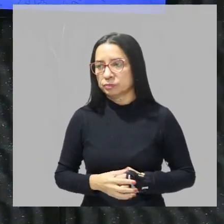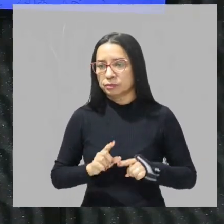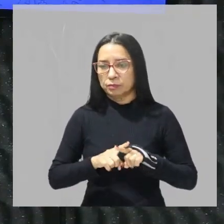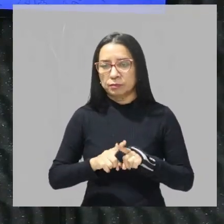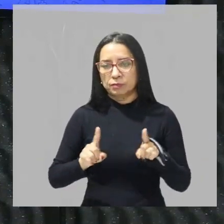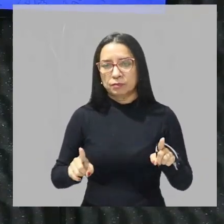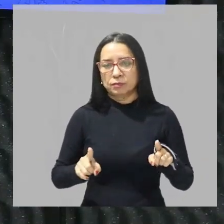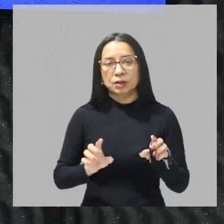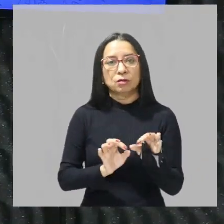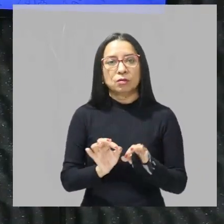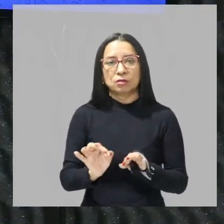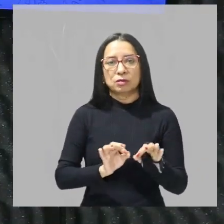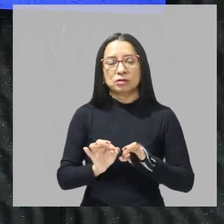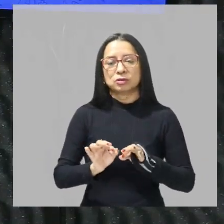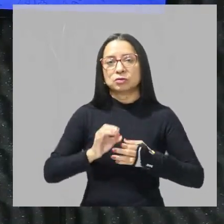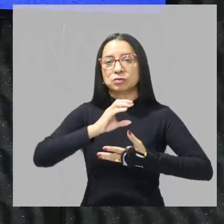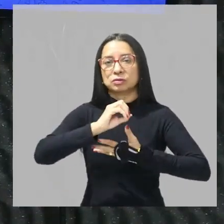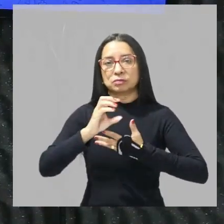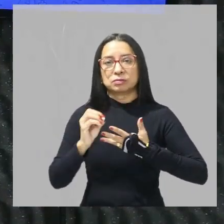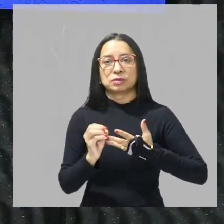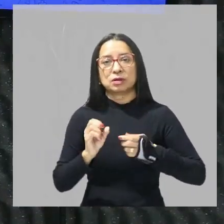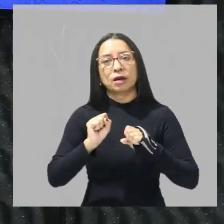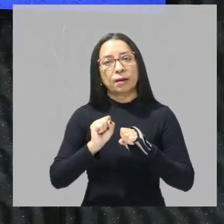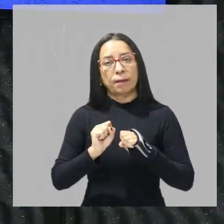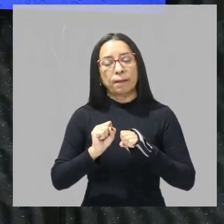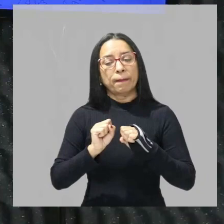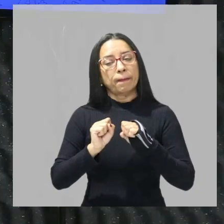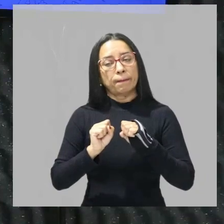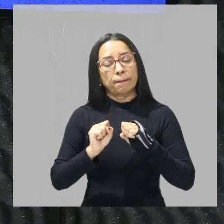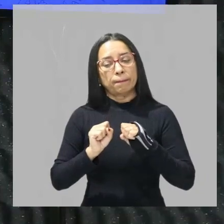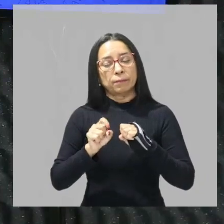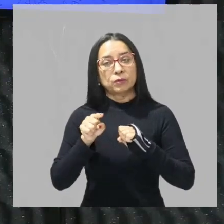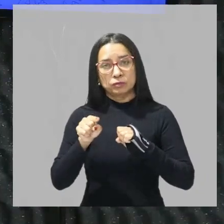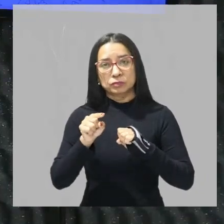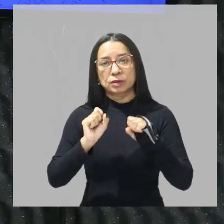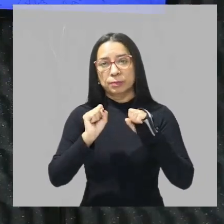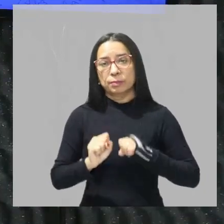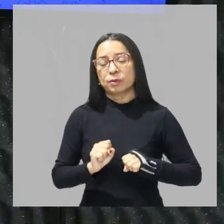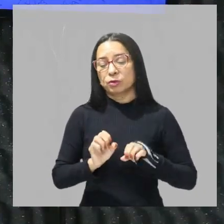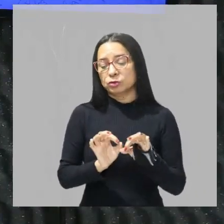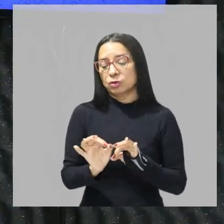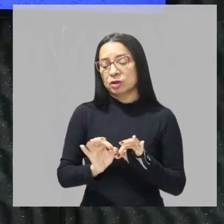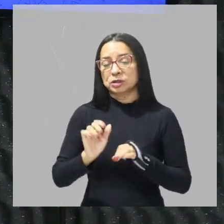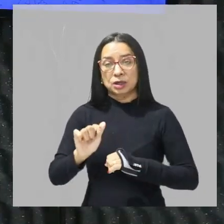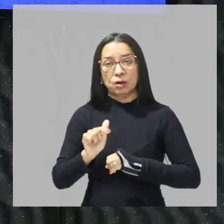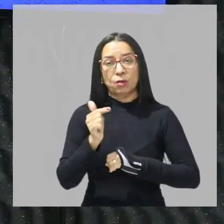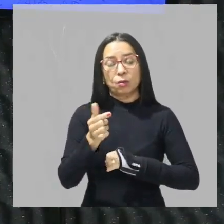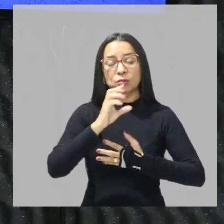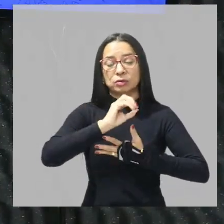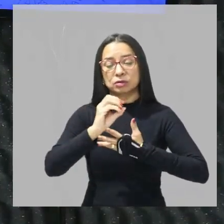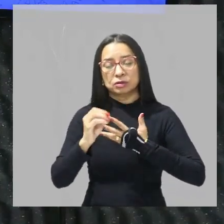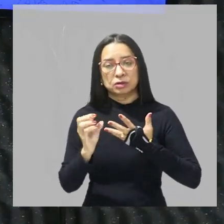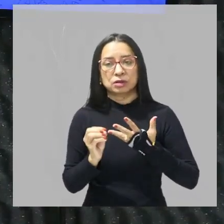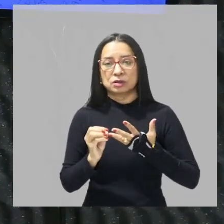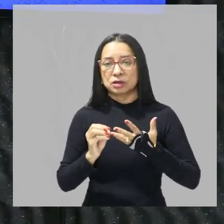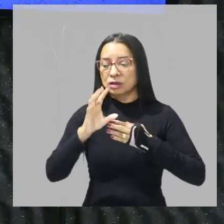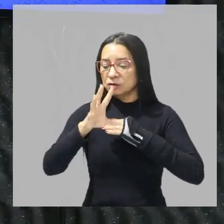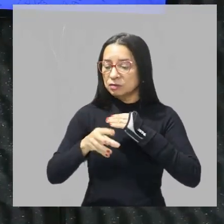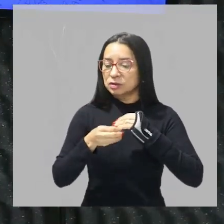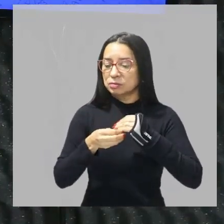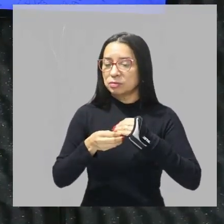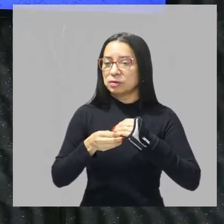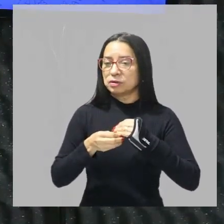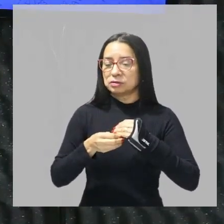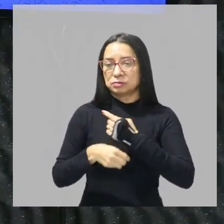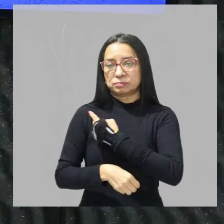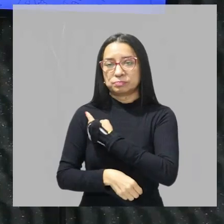eu esquematizei essa cadeia, mas você, por exemplo, na hora de fazer a prova, você pode esquematizar outra cadeia que faz parte dessa teia